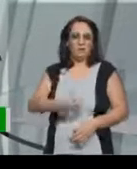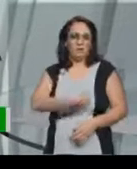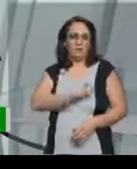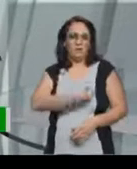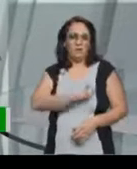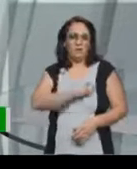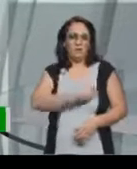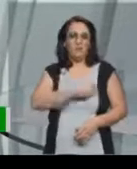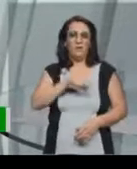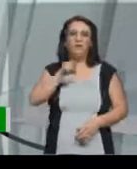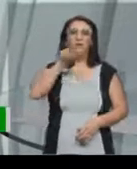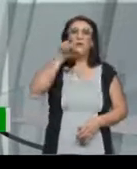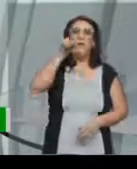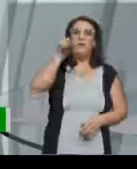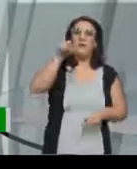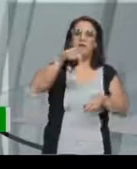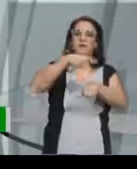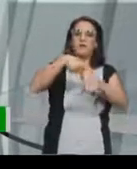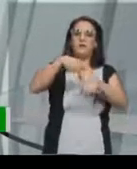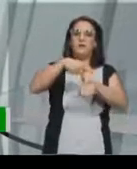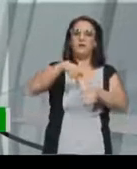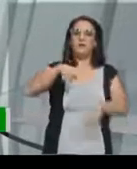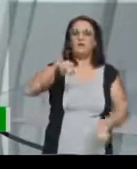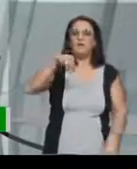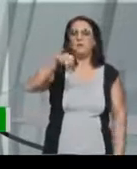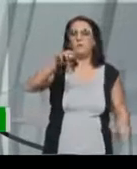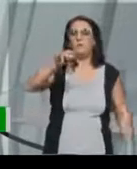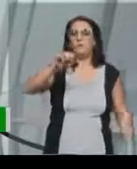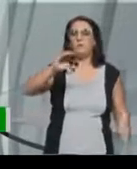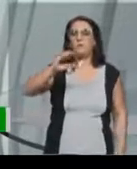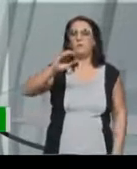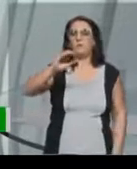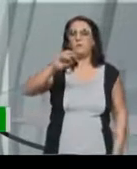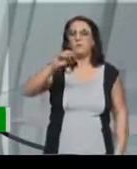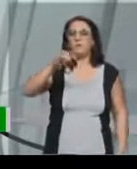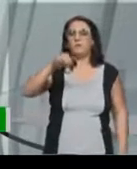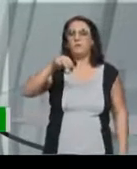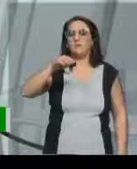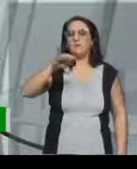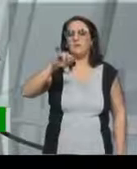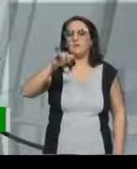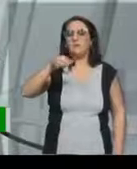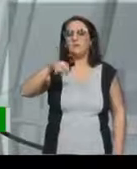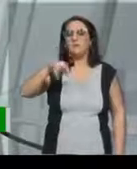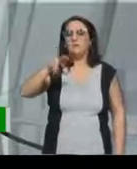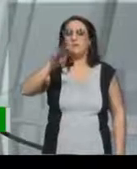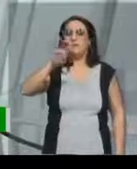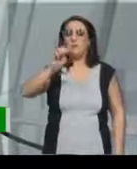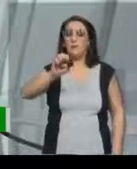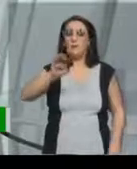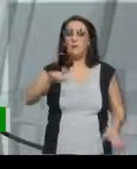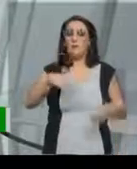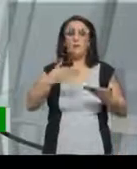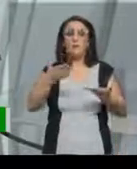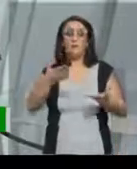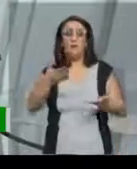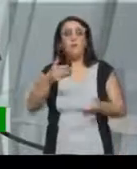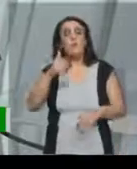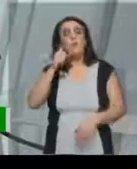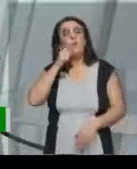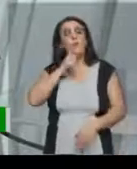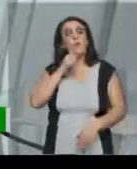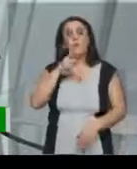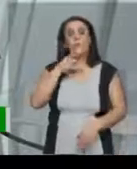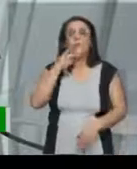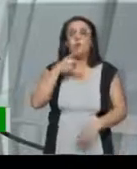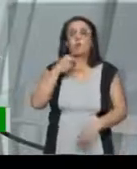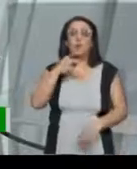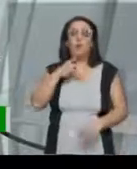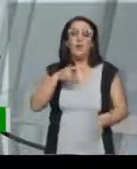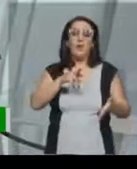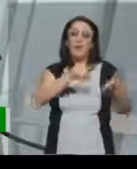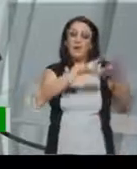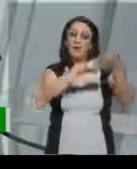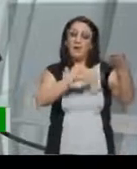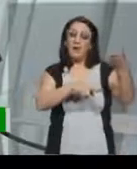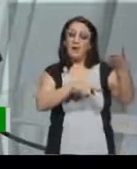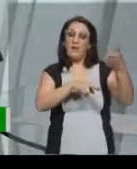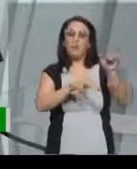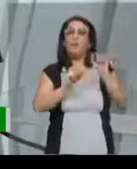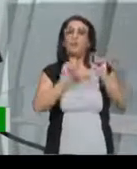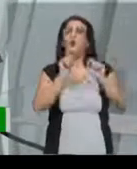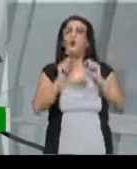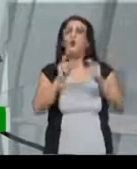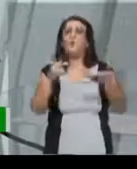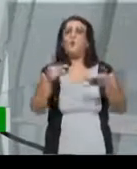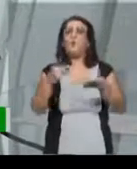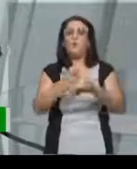vai relatar aquele momento, aquele contexto que estava acontecendo com ela. Você pode até perguntar, Maria Alice, pode ser que desse